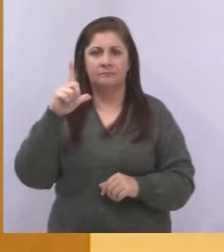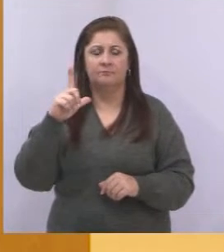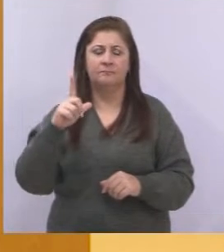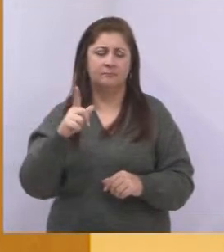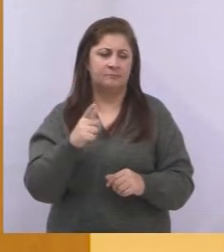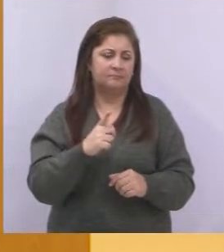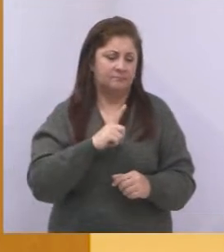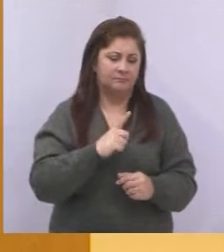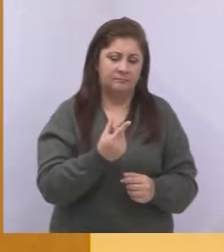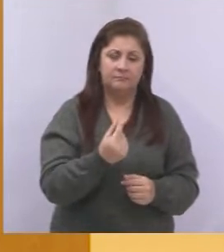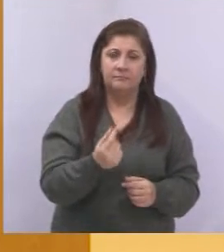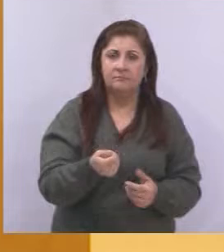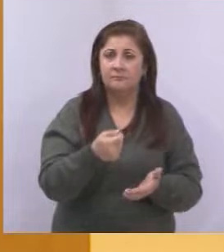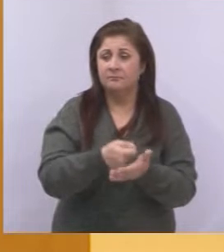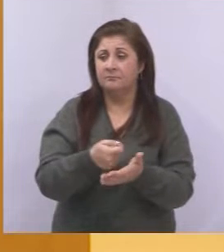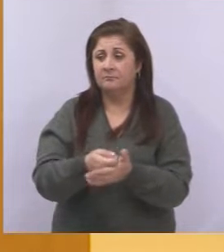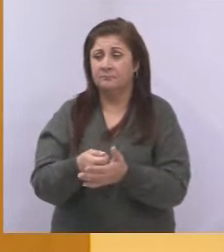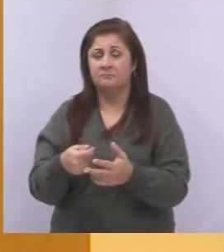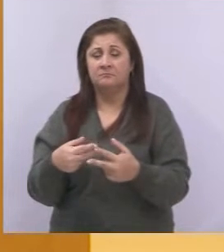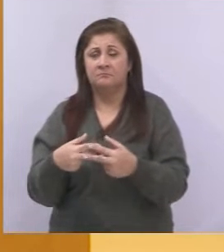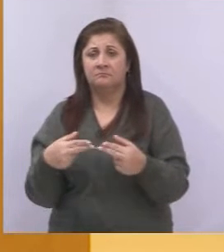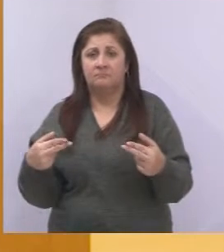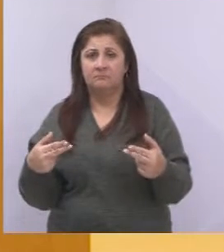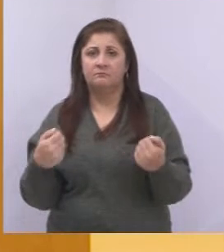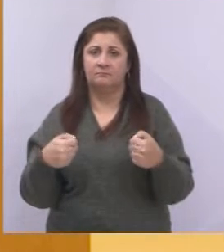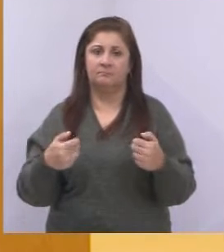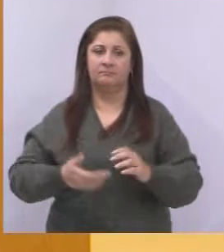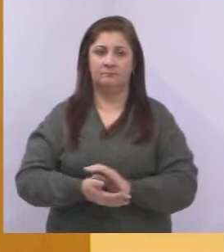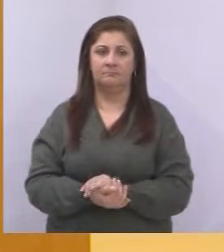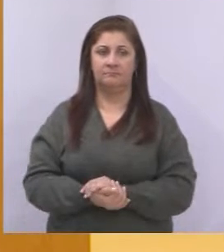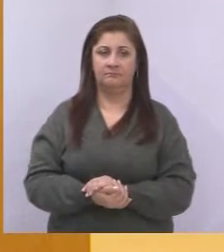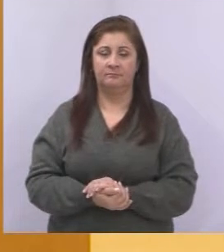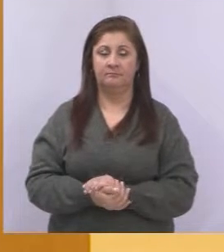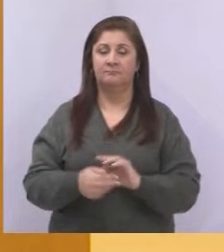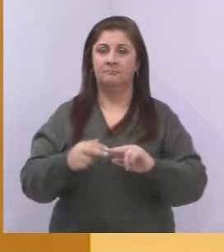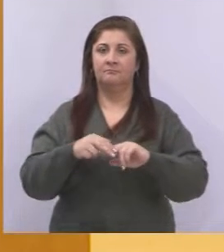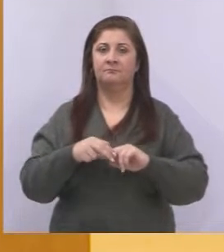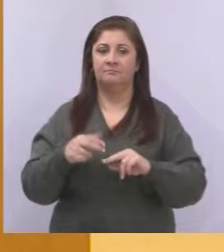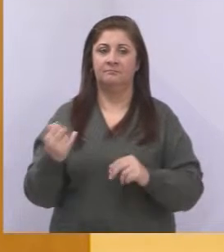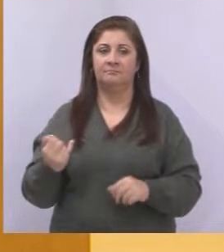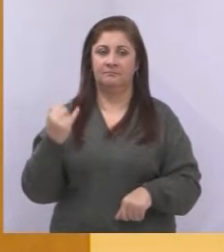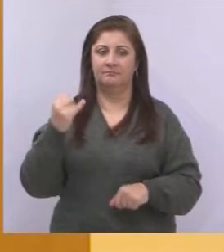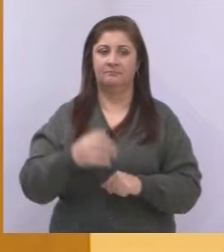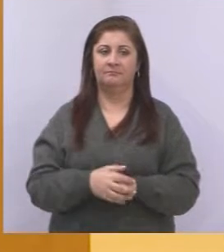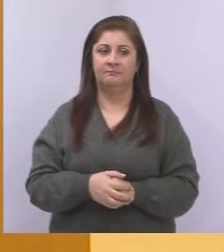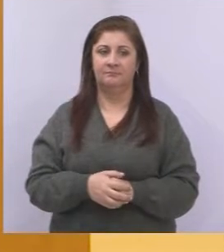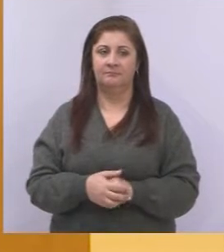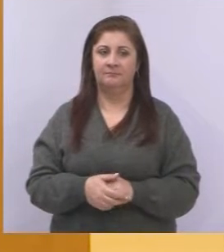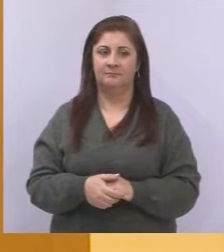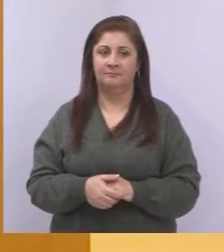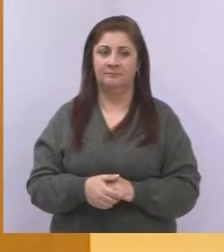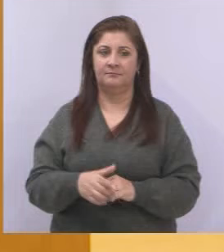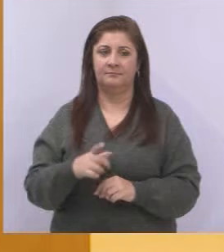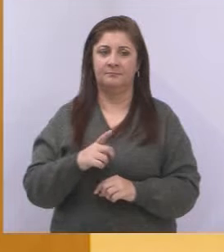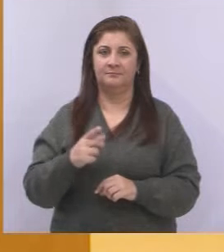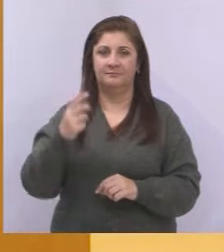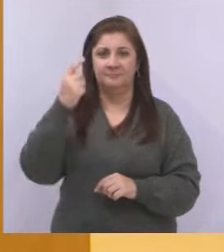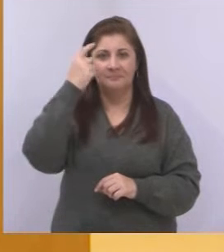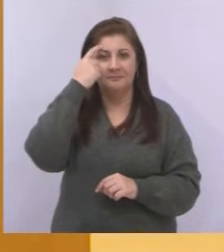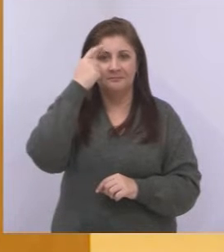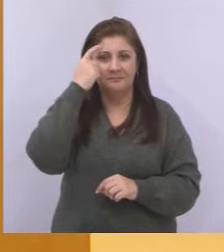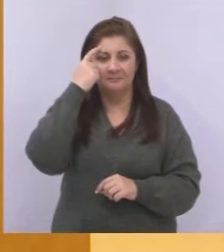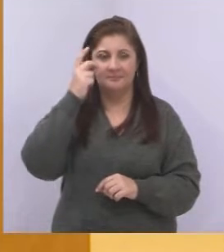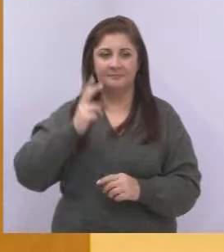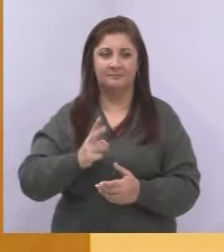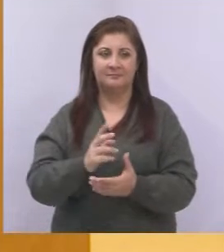recurso para prover as suas despesas mais básicas. Por isso é importante, né, que a gente tenha isso sempre em mente.